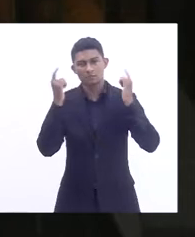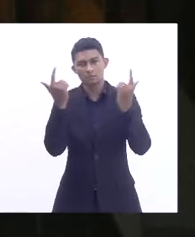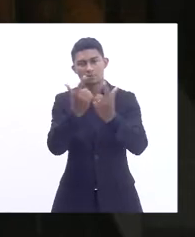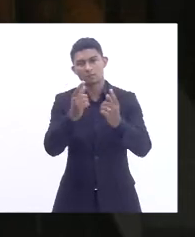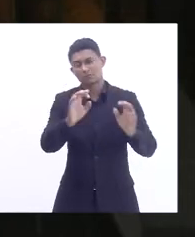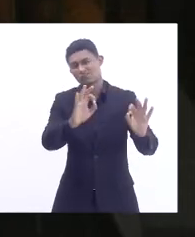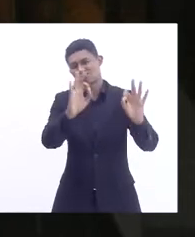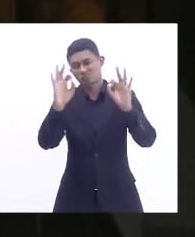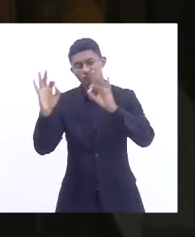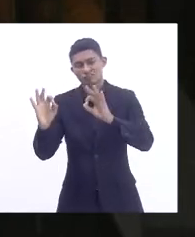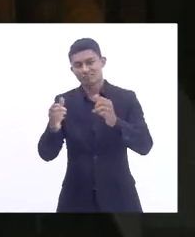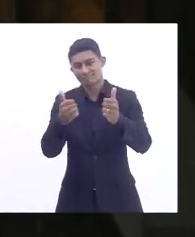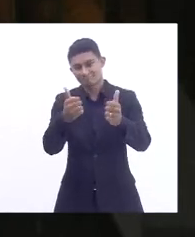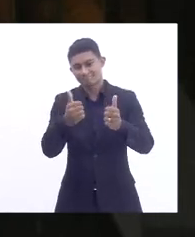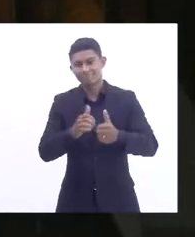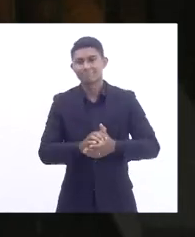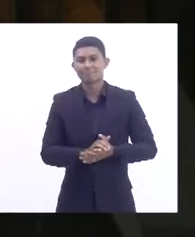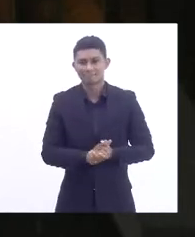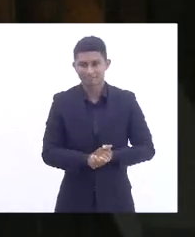da TV Alerja,